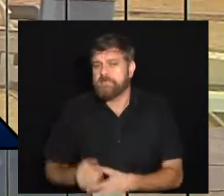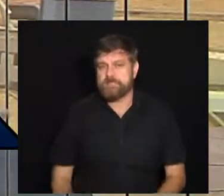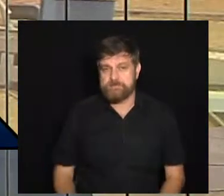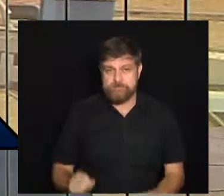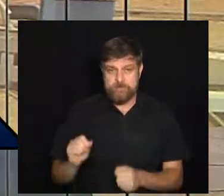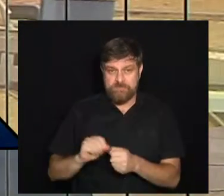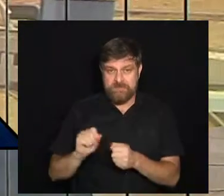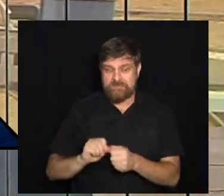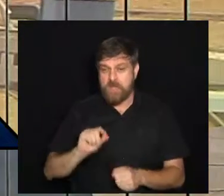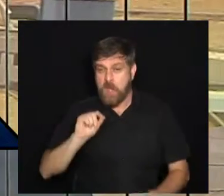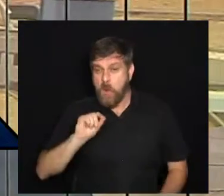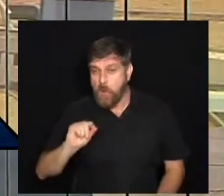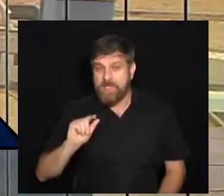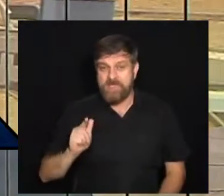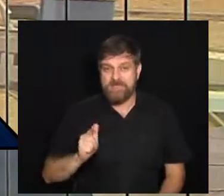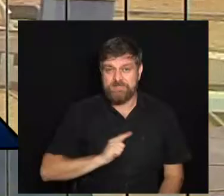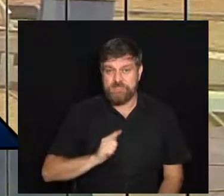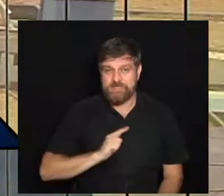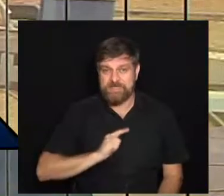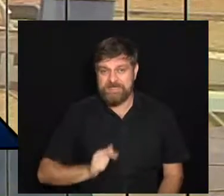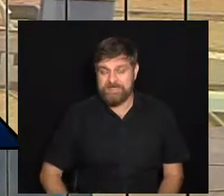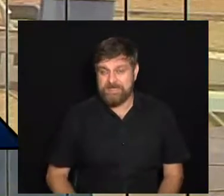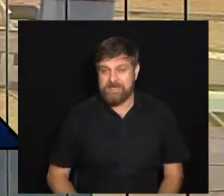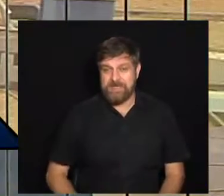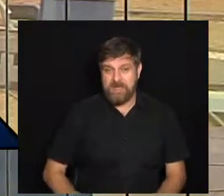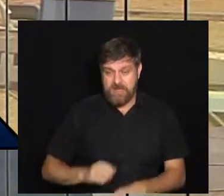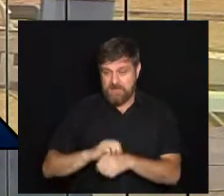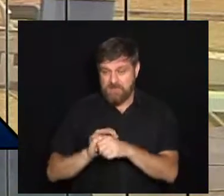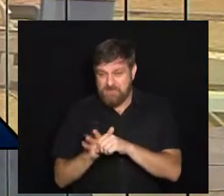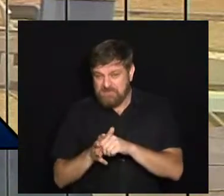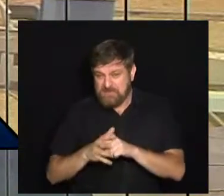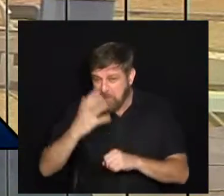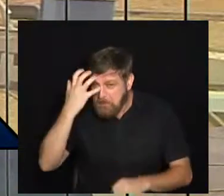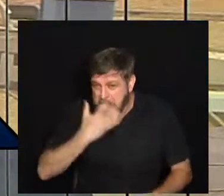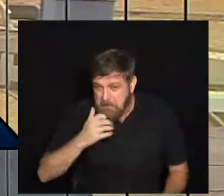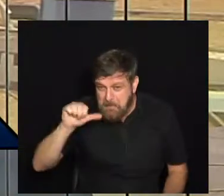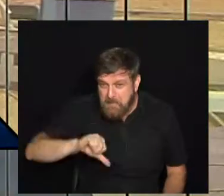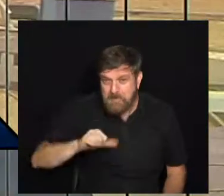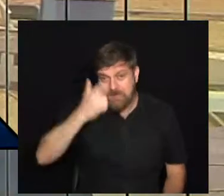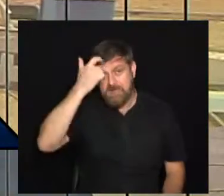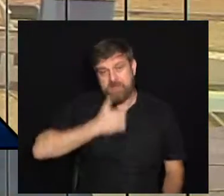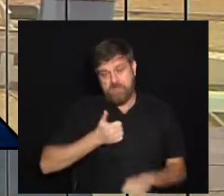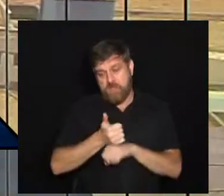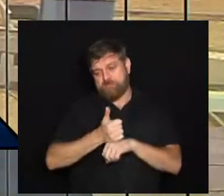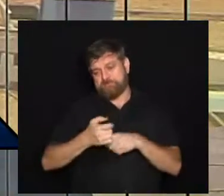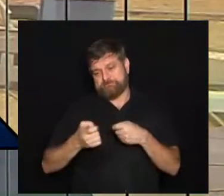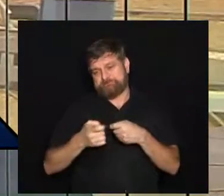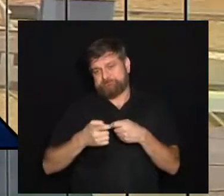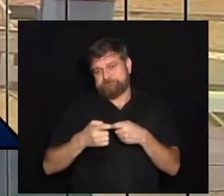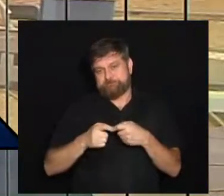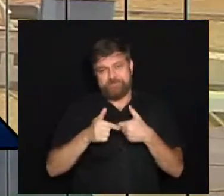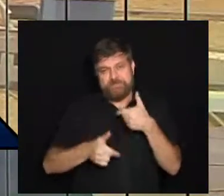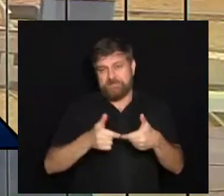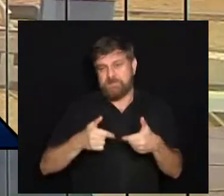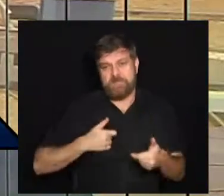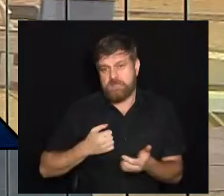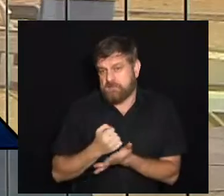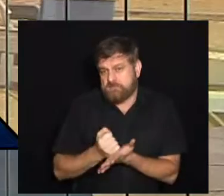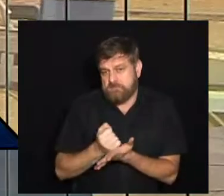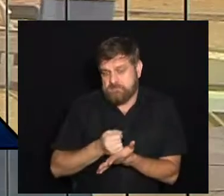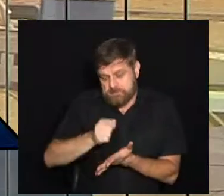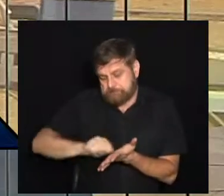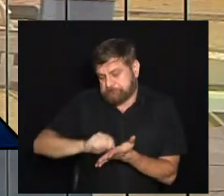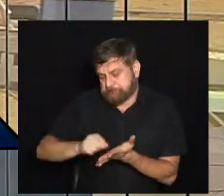favoreceria a revolução de uma forma um pouco mais grave olha na dúvida eu sou médico né do plantão e tudo mais eu não vou prescrever